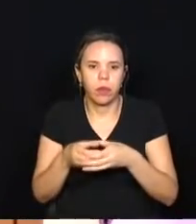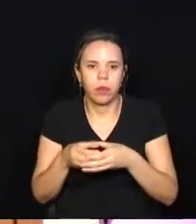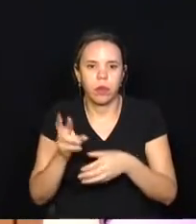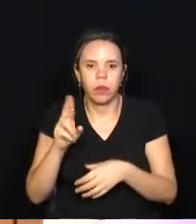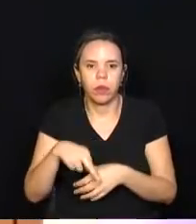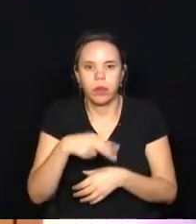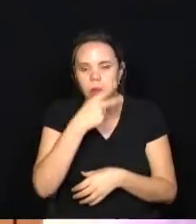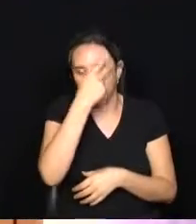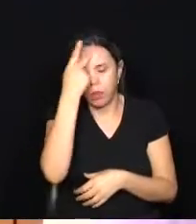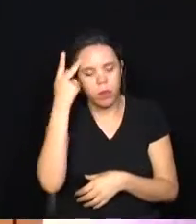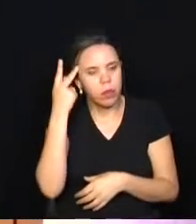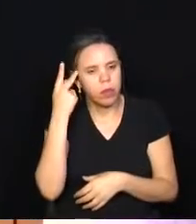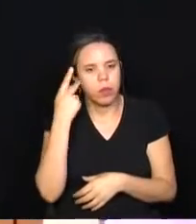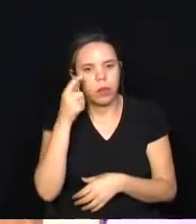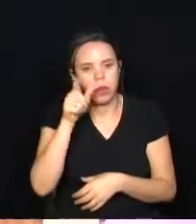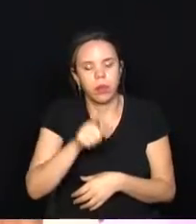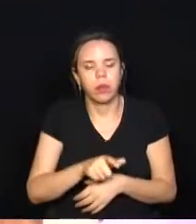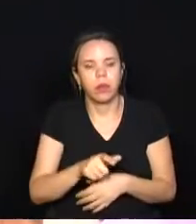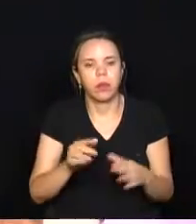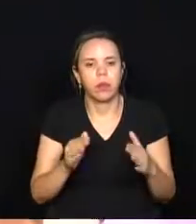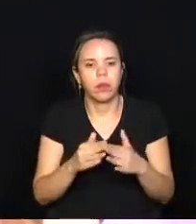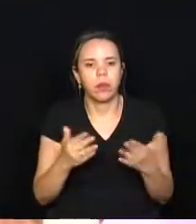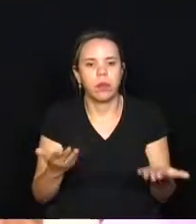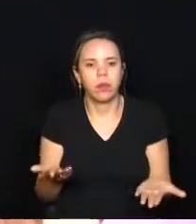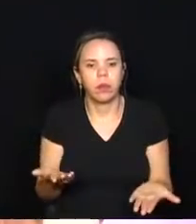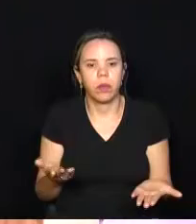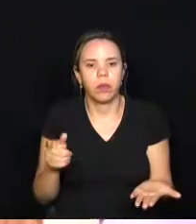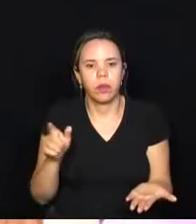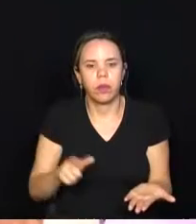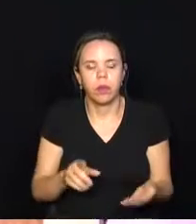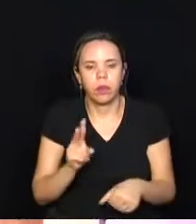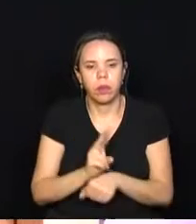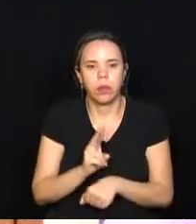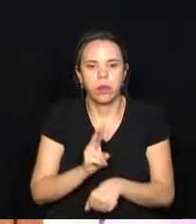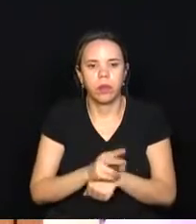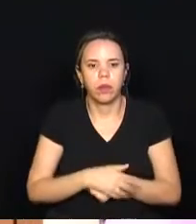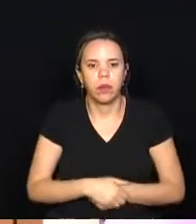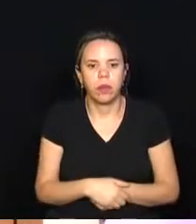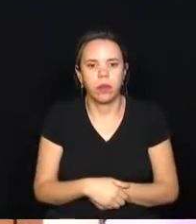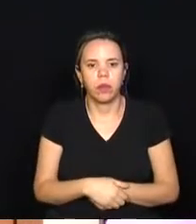pessoas, pelo cara que vai residir lá e pelo cara que vai cuidar.